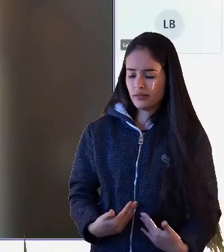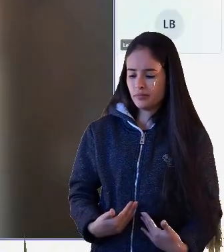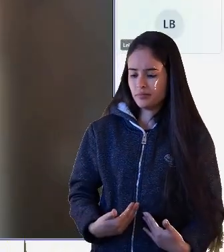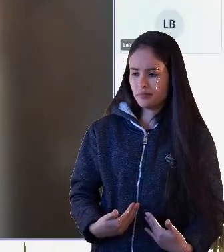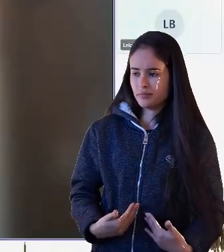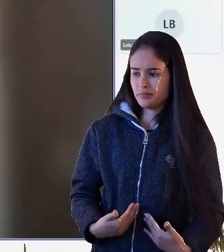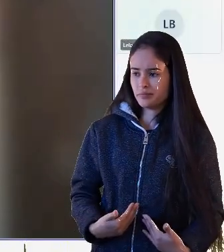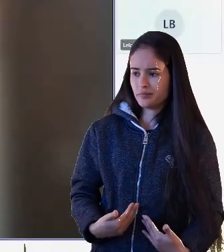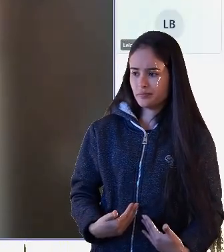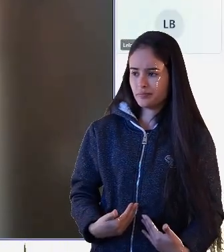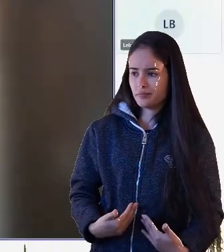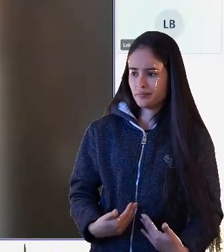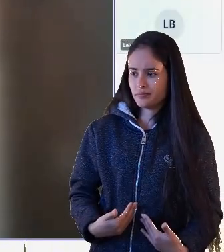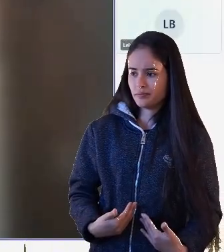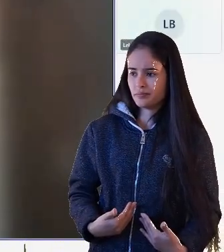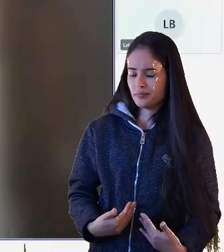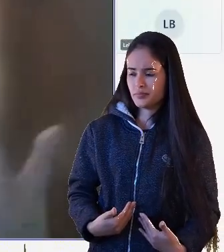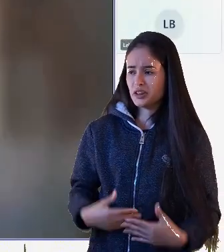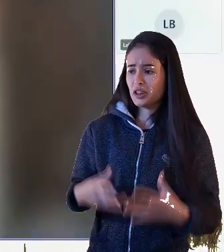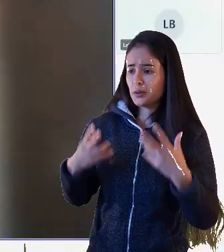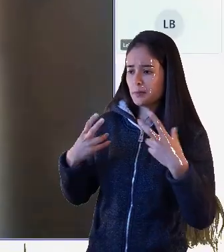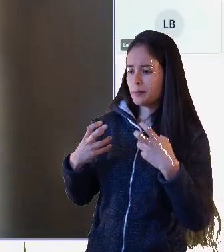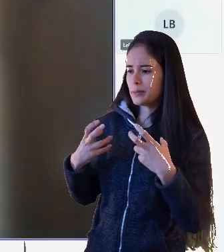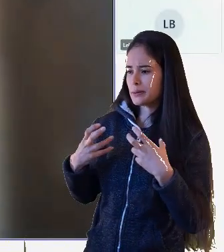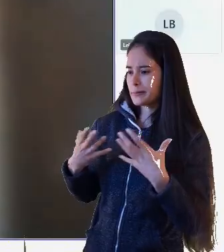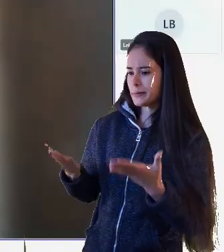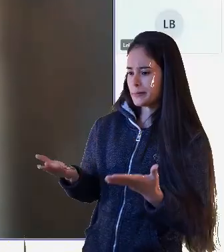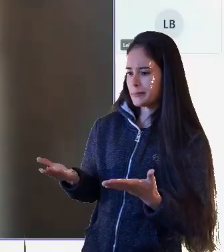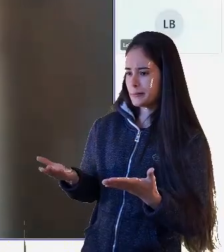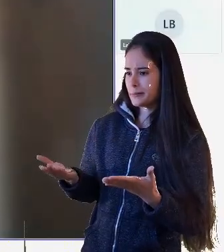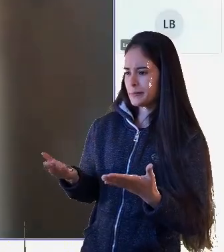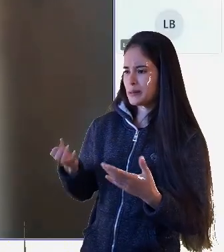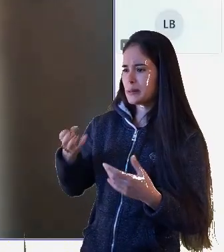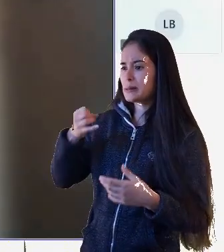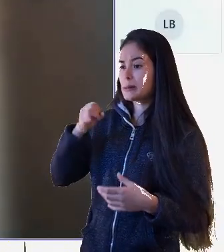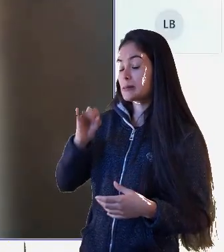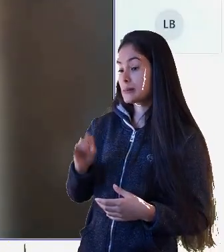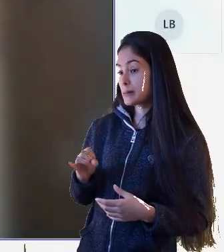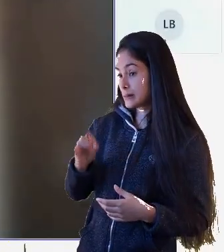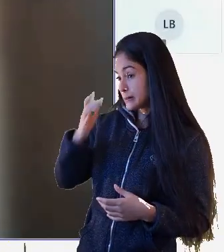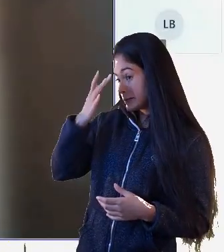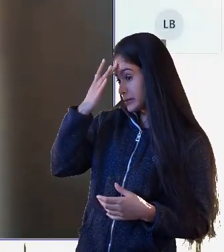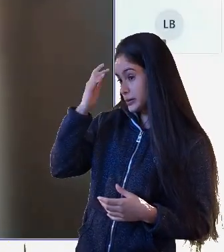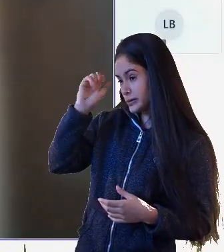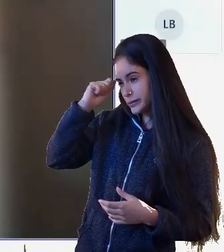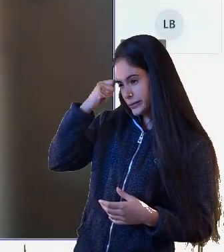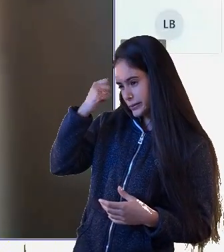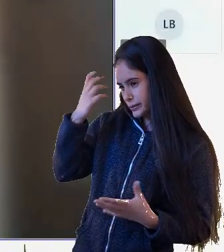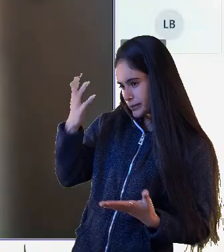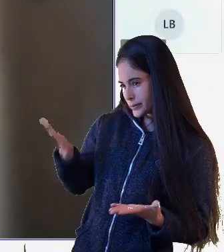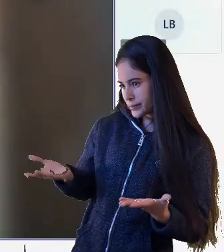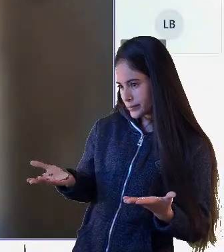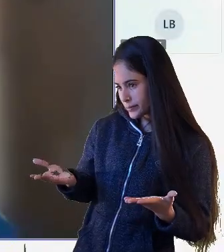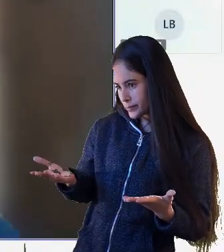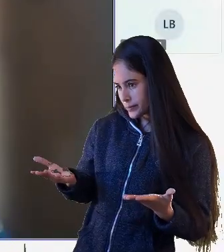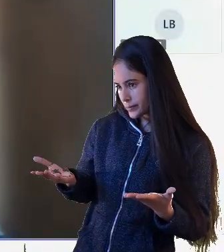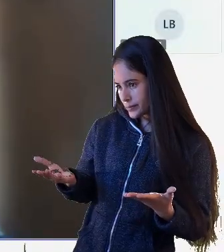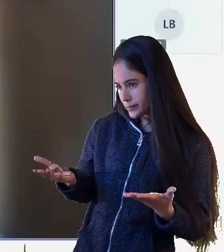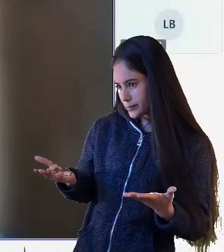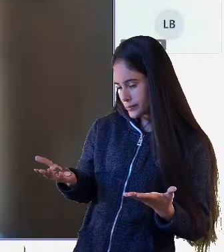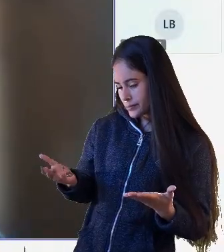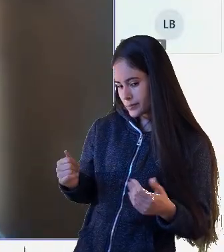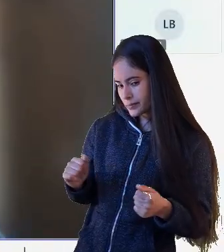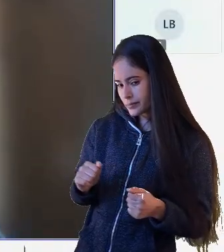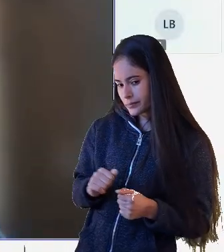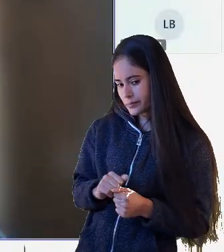lá e dissesse, tá, por isso, por aquilo que eu falei, né? Porque minha avó é negra, meu pai é pardo, meu irmão é pardo, então eu posso, né? E